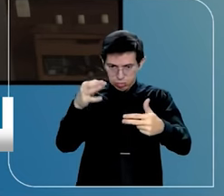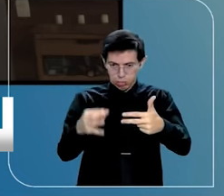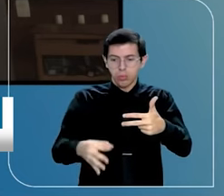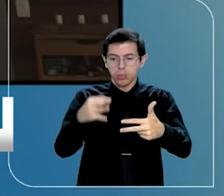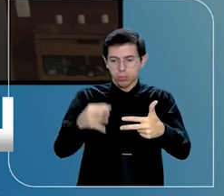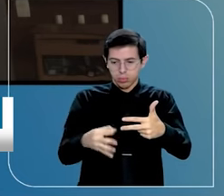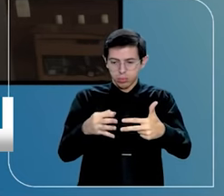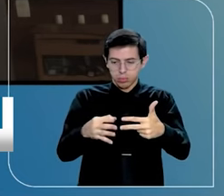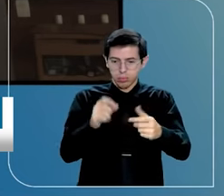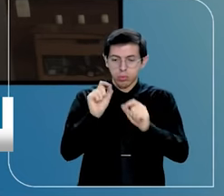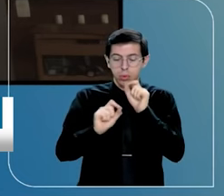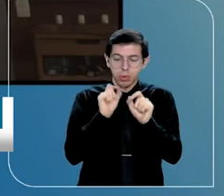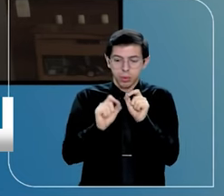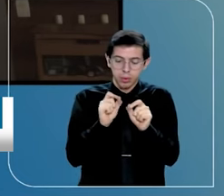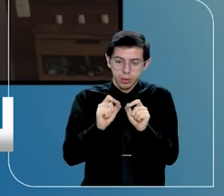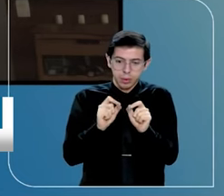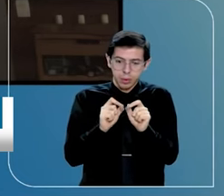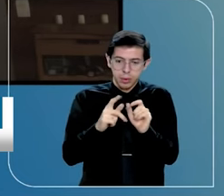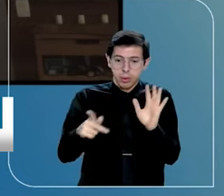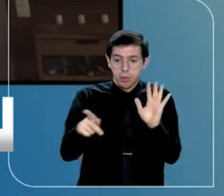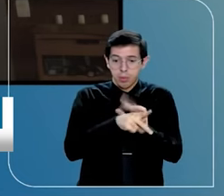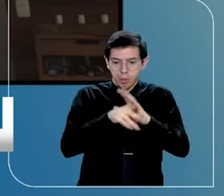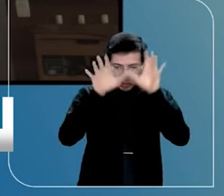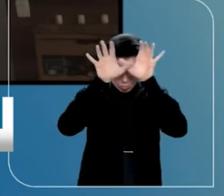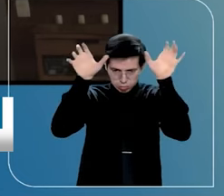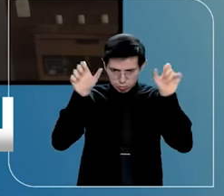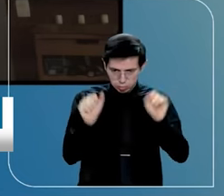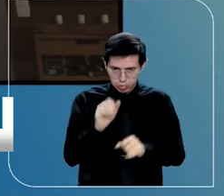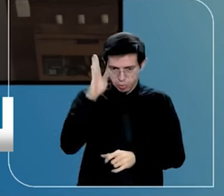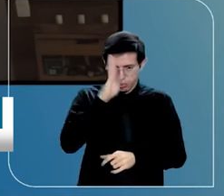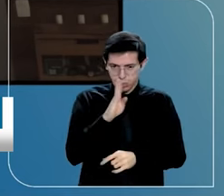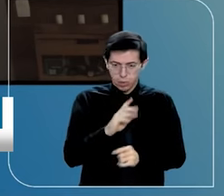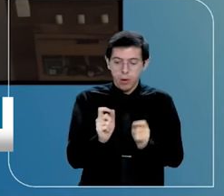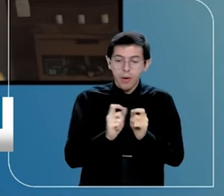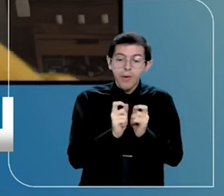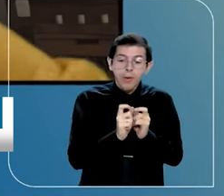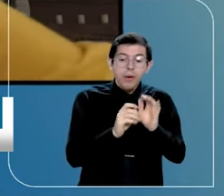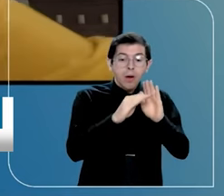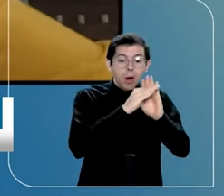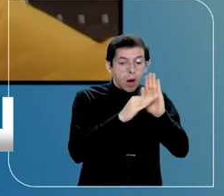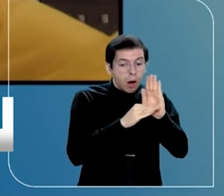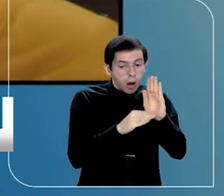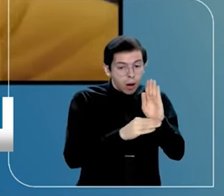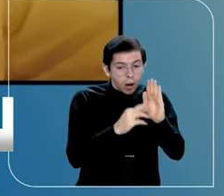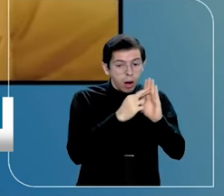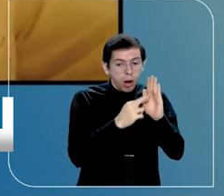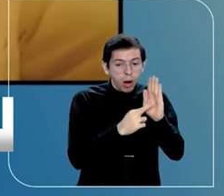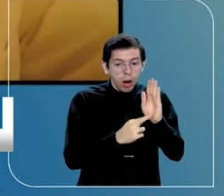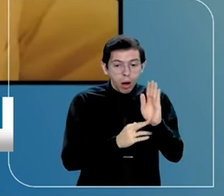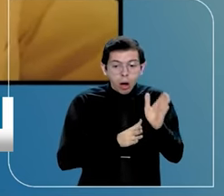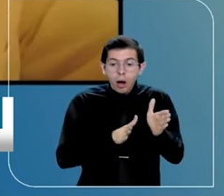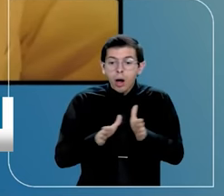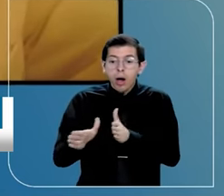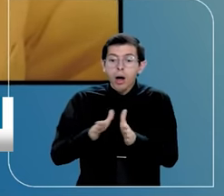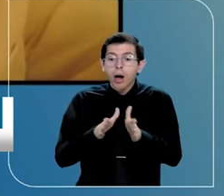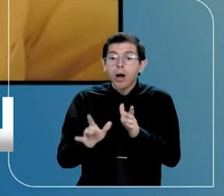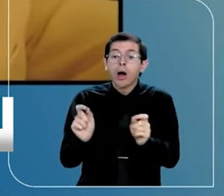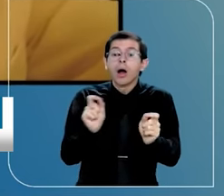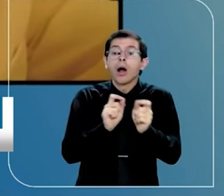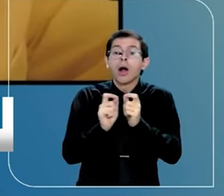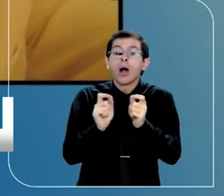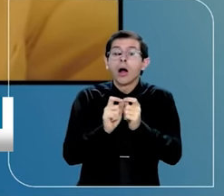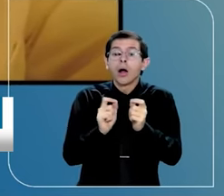a efetividade do programa Justiça 4.0, criado pelo CNJ, que permitiu que citações e